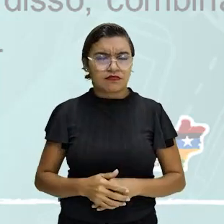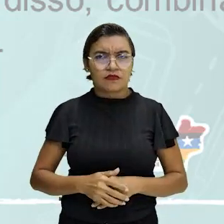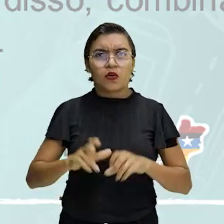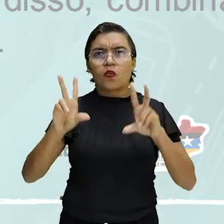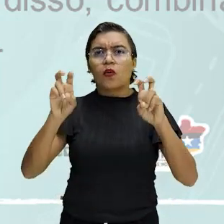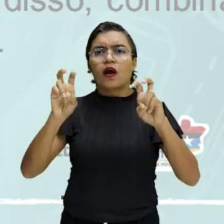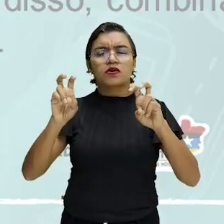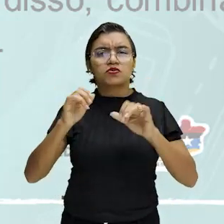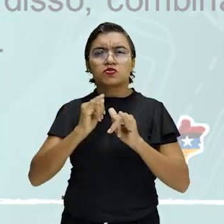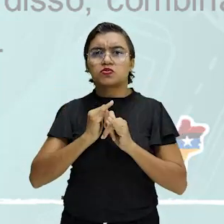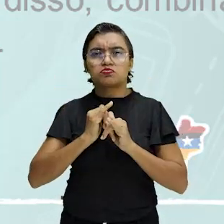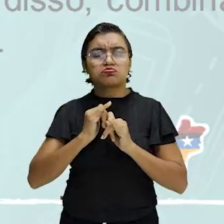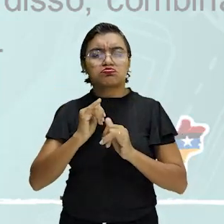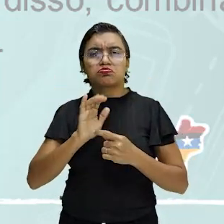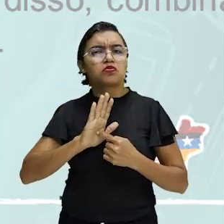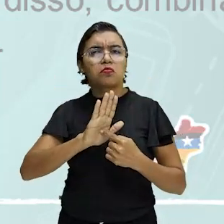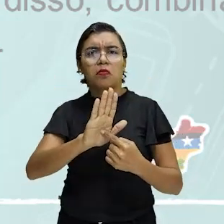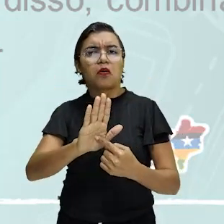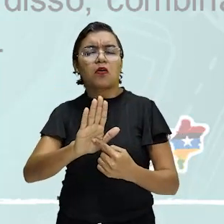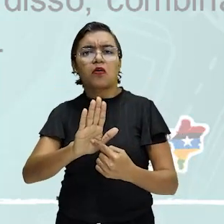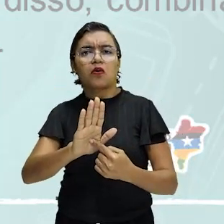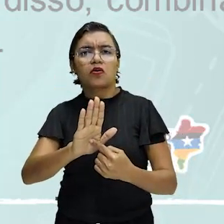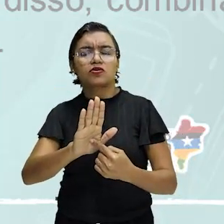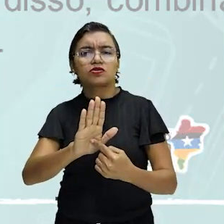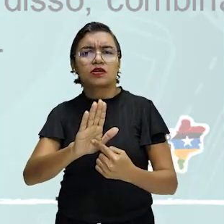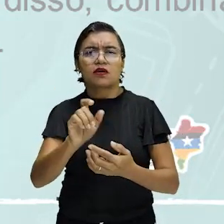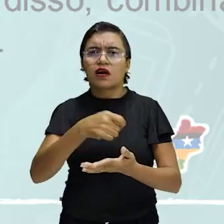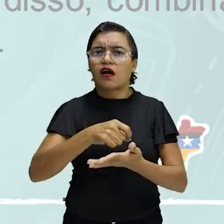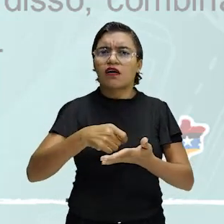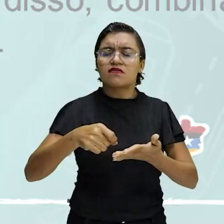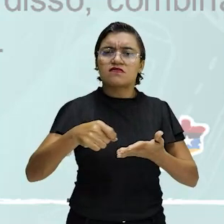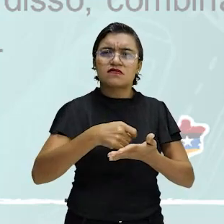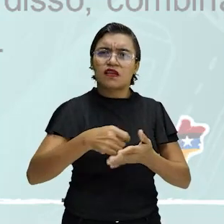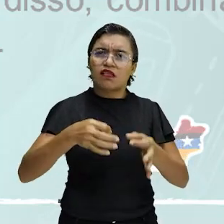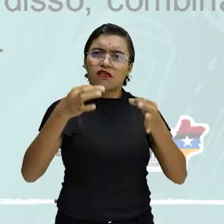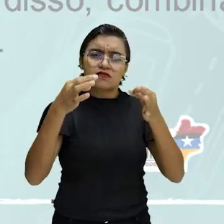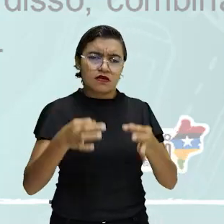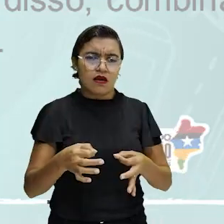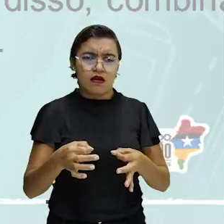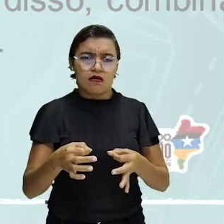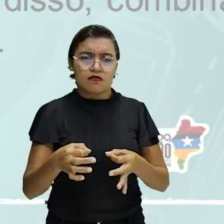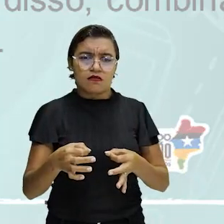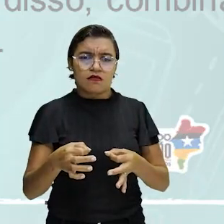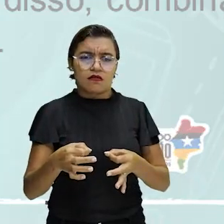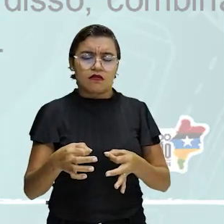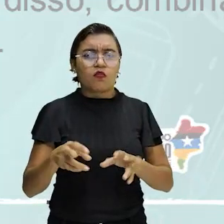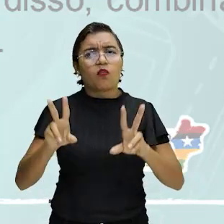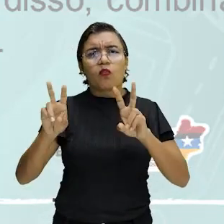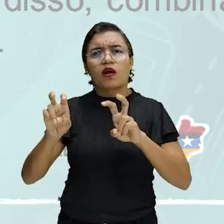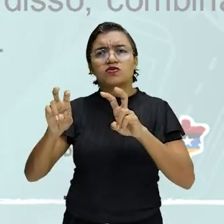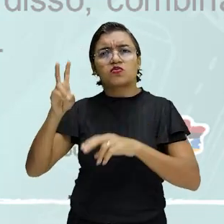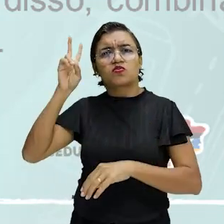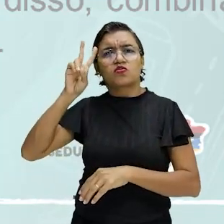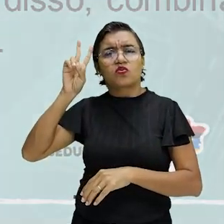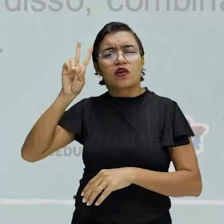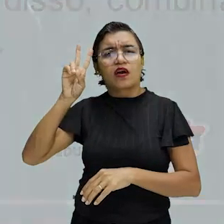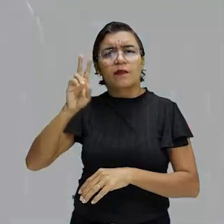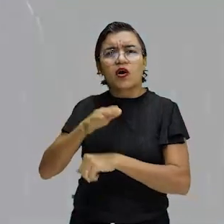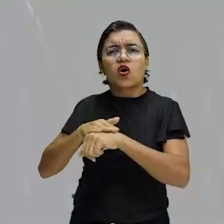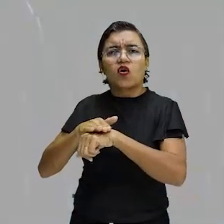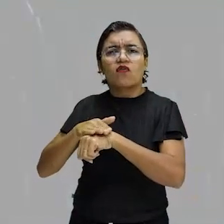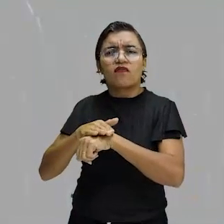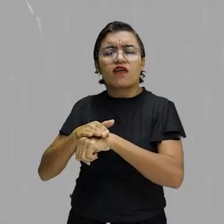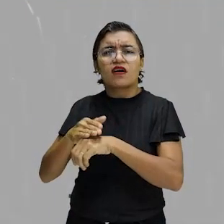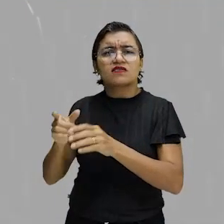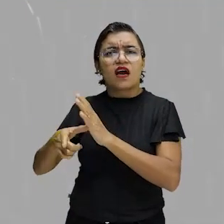dá indicações sobre o que está escrito. A mensagem assume que a outra pessoa lembra o que foi conversado anteriormente. E, além disso, combina